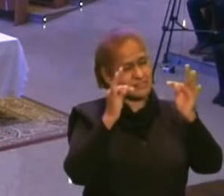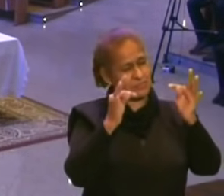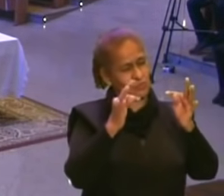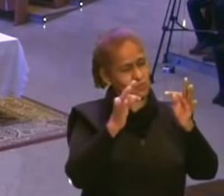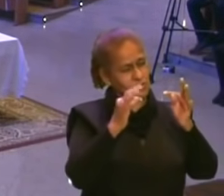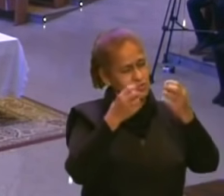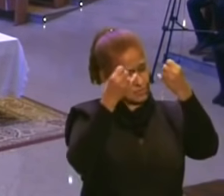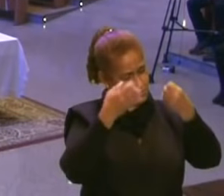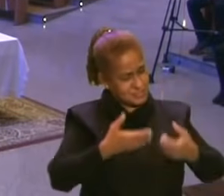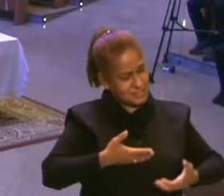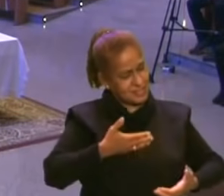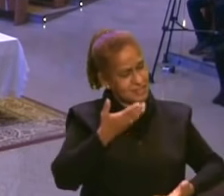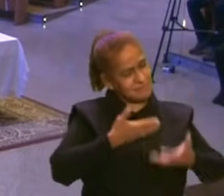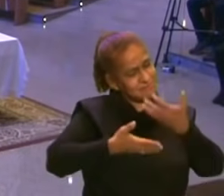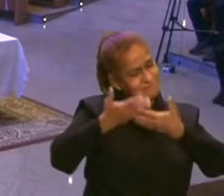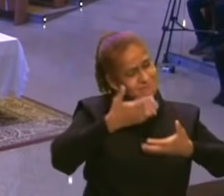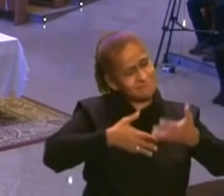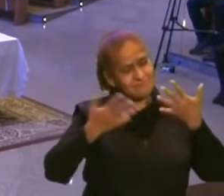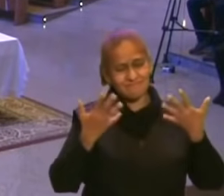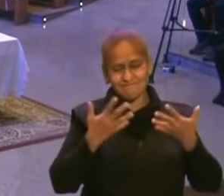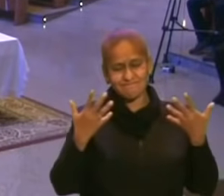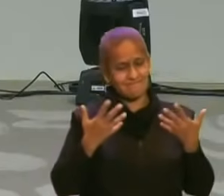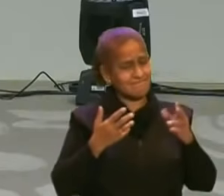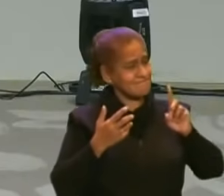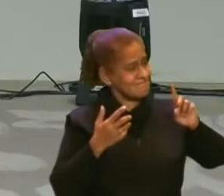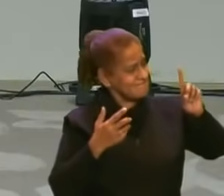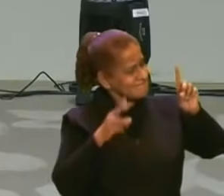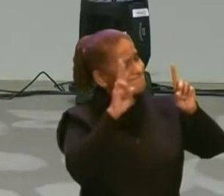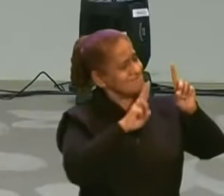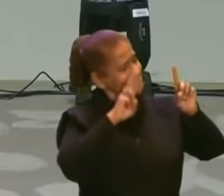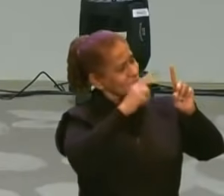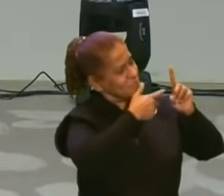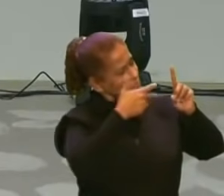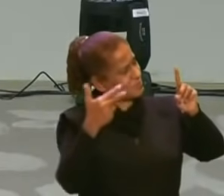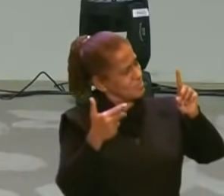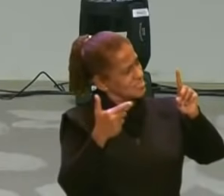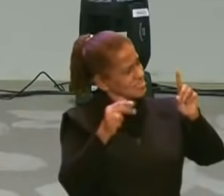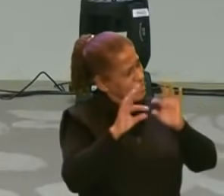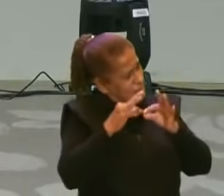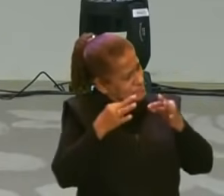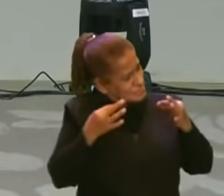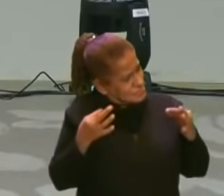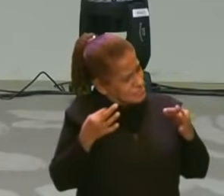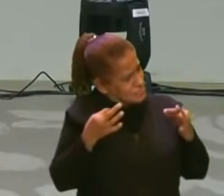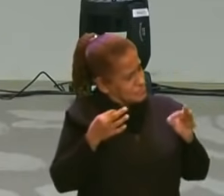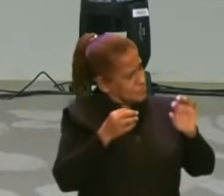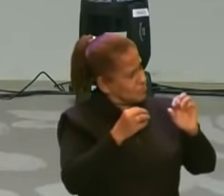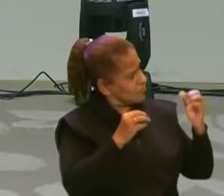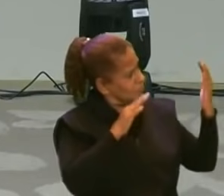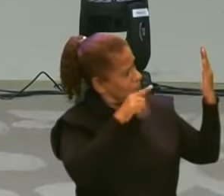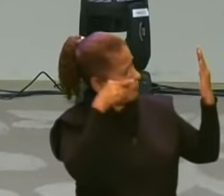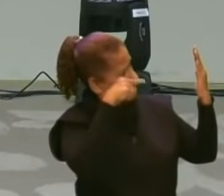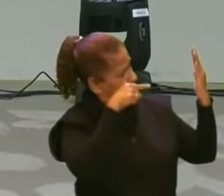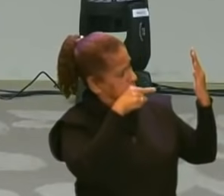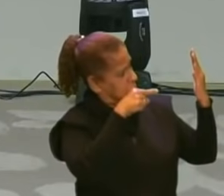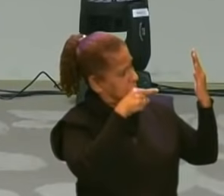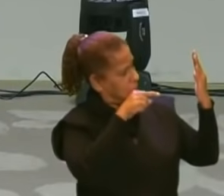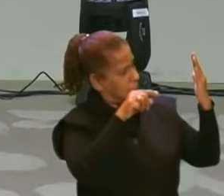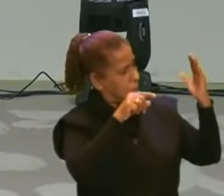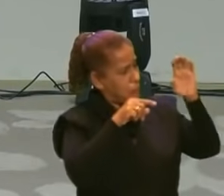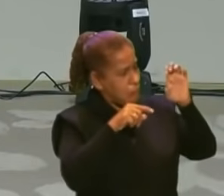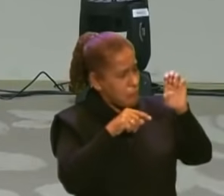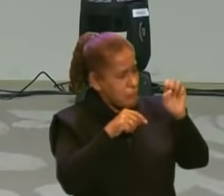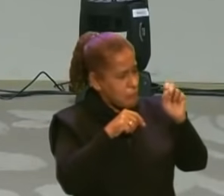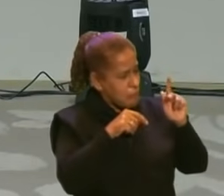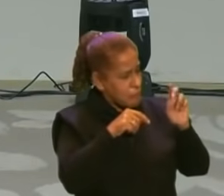compartilhei aqui, o Senhor usou coisas tão simples como um espelho. Ó Pai, que o Senhor use coisas simples para